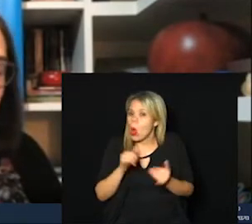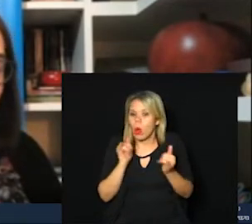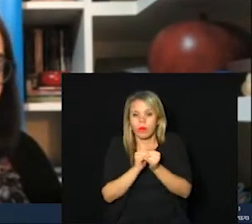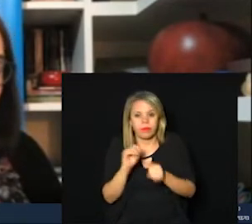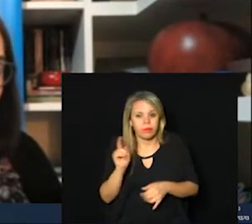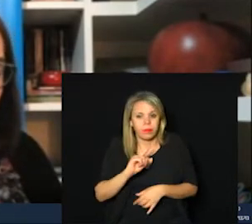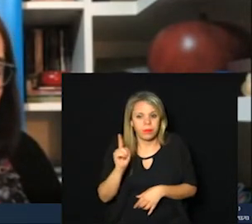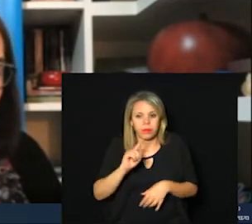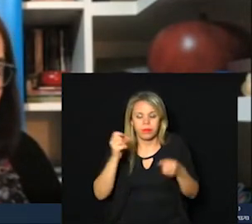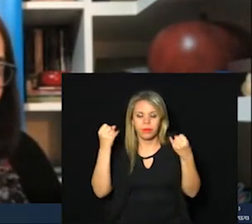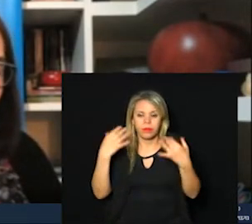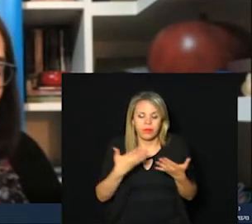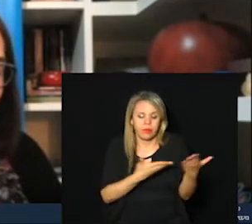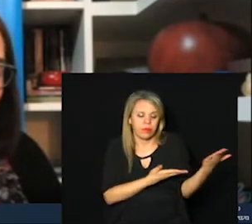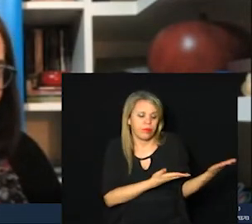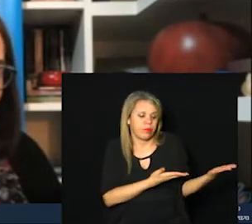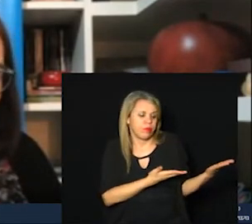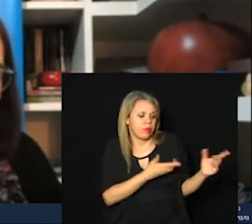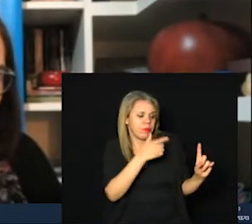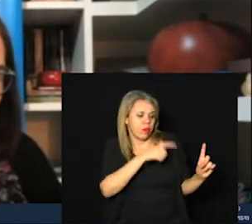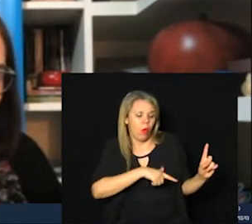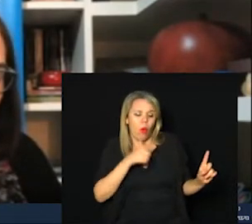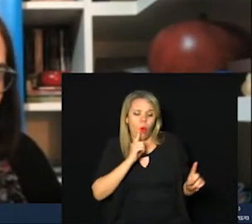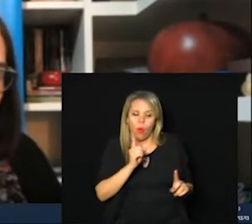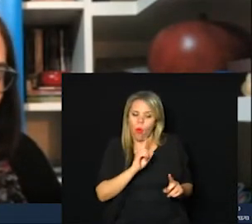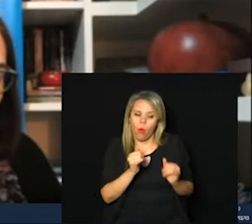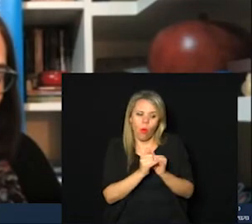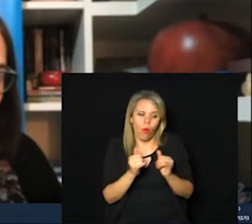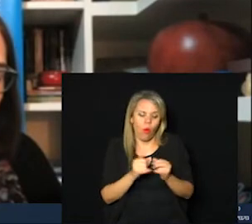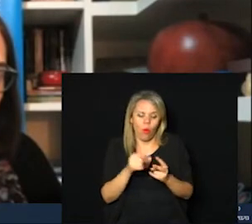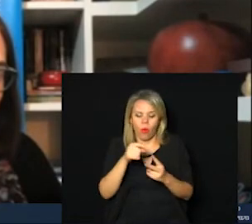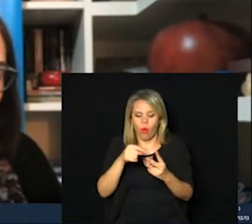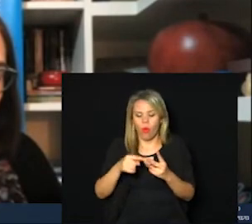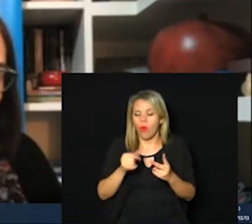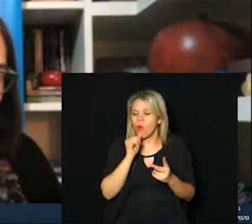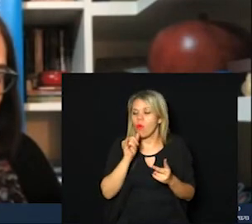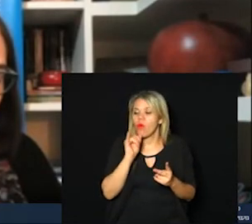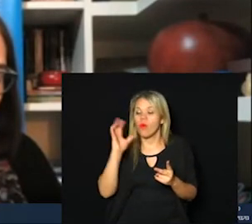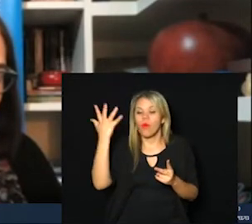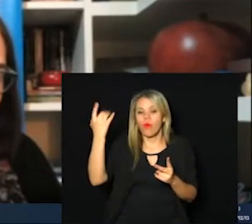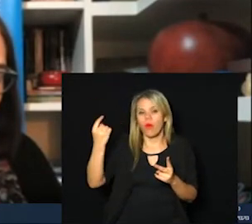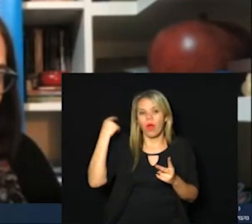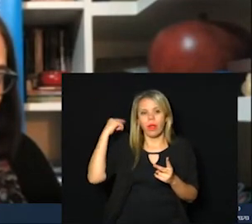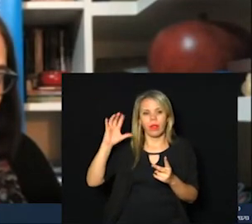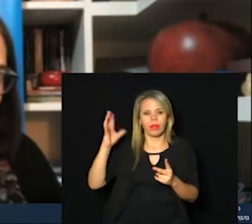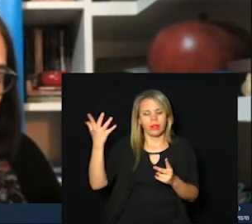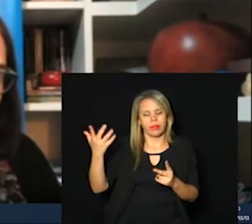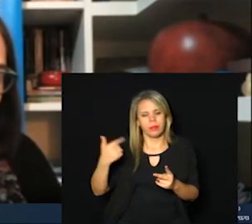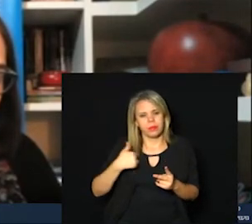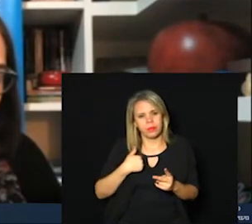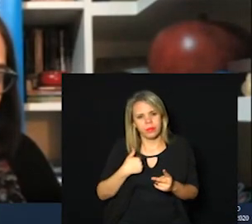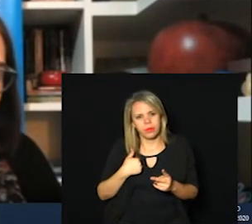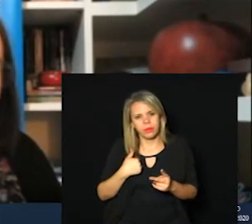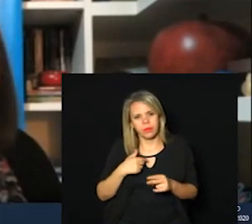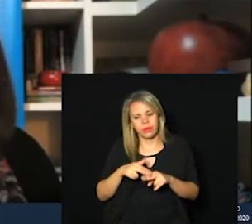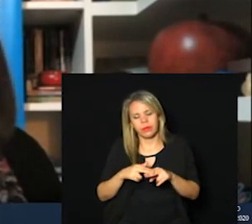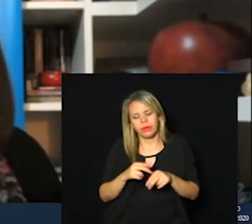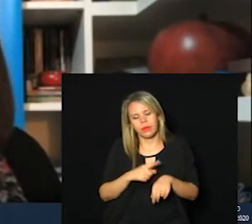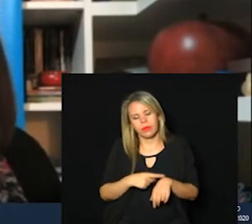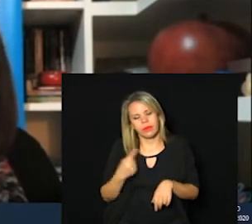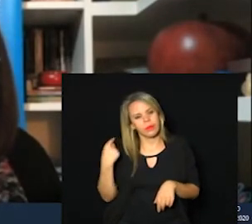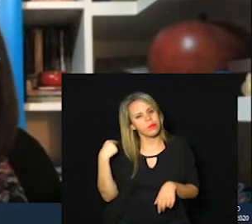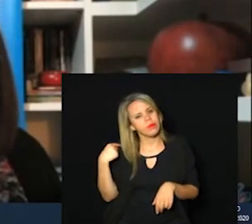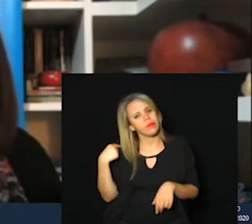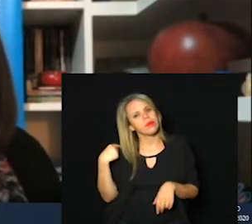E expliquei para ela que nem sempre eu consigo, e contei-lhes 2 fatos que me ocorreram, que tinham acontecido comigo pouco tempo atrás,